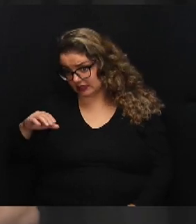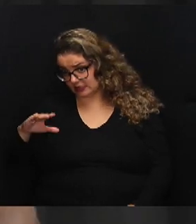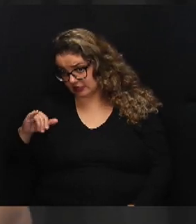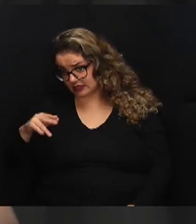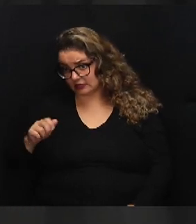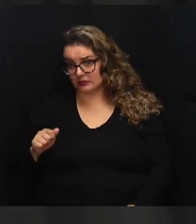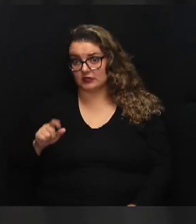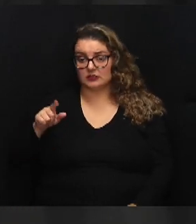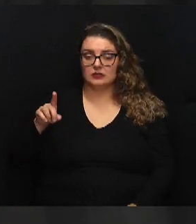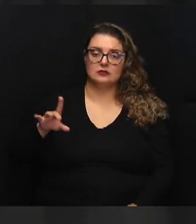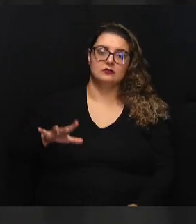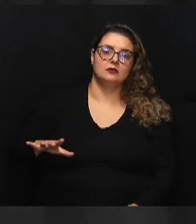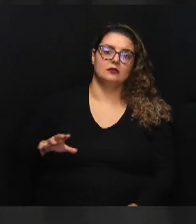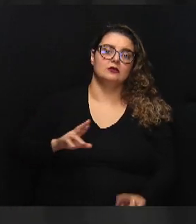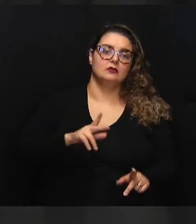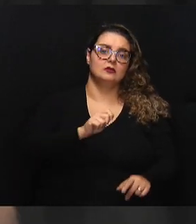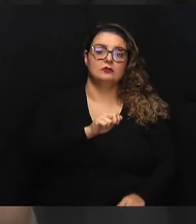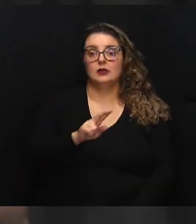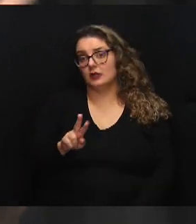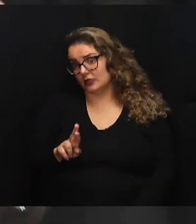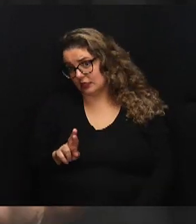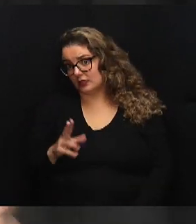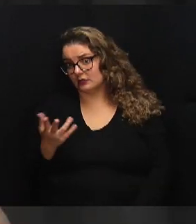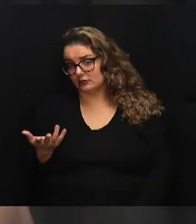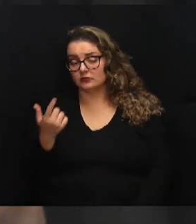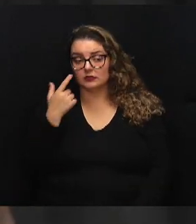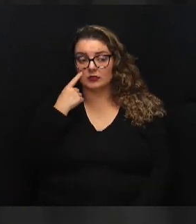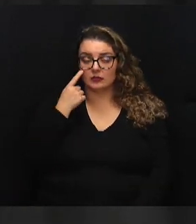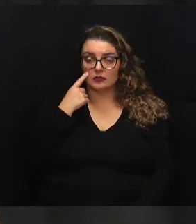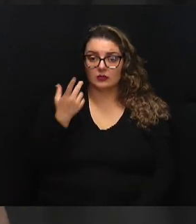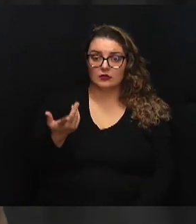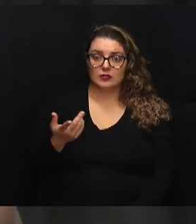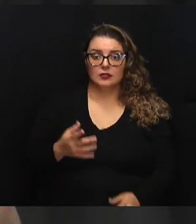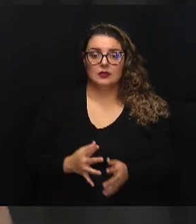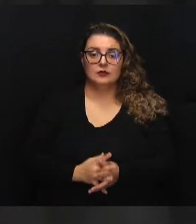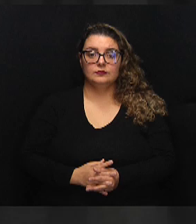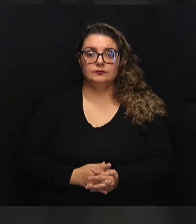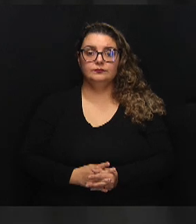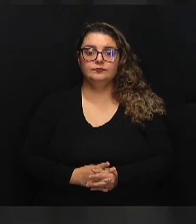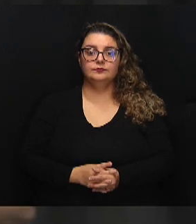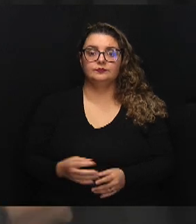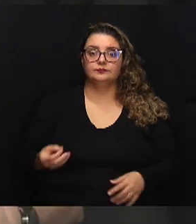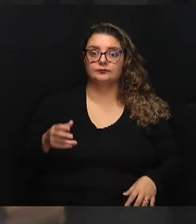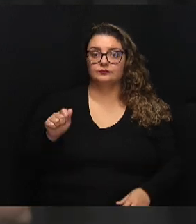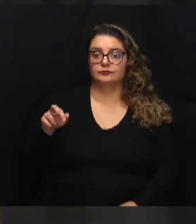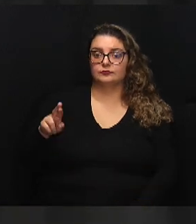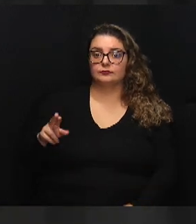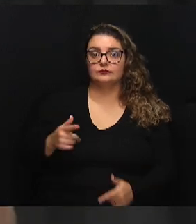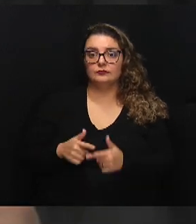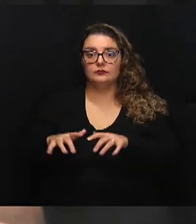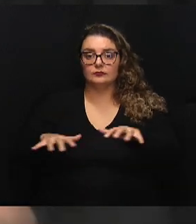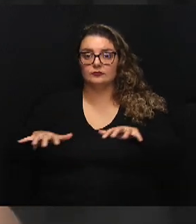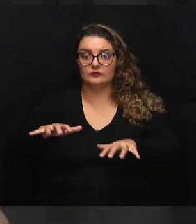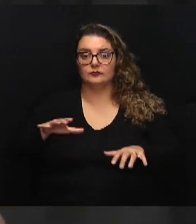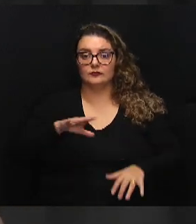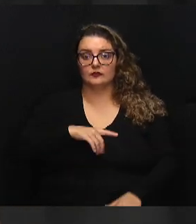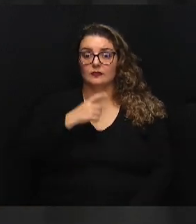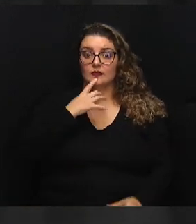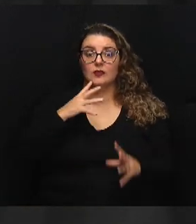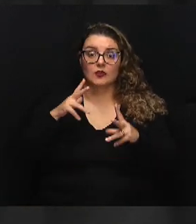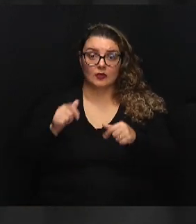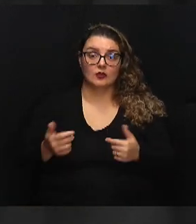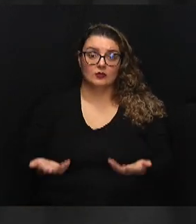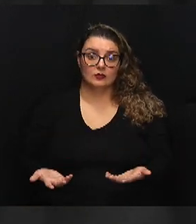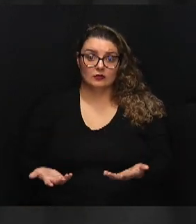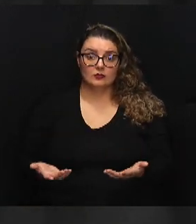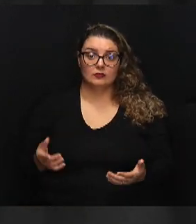distrito. É diferente de uma AR, entendeu? Então eu vi que ia ter novas AR, ia ser subdividido, Campinas inteiro como um todo. Mas